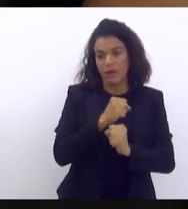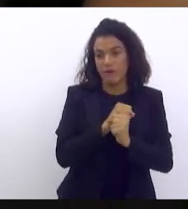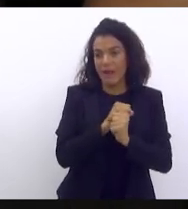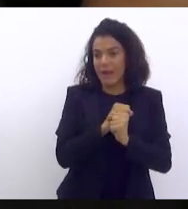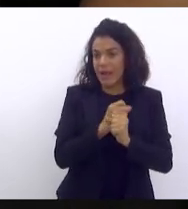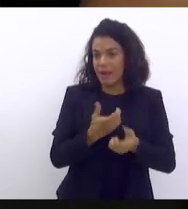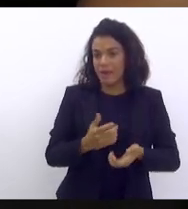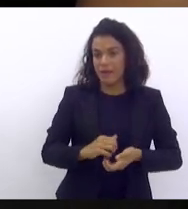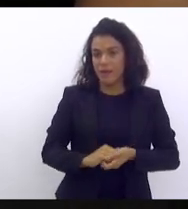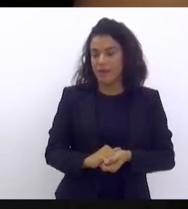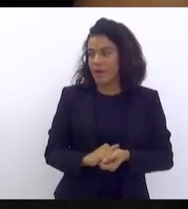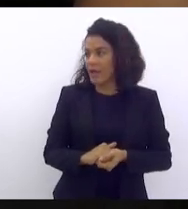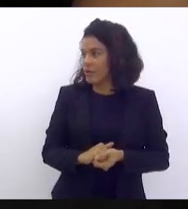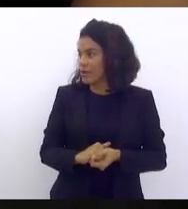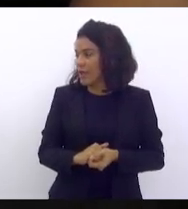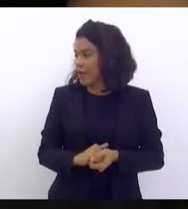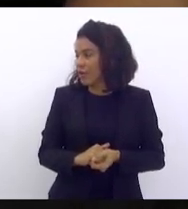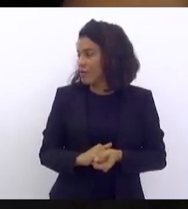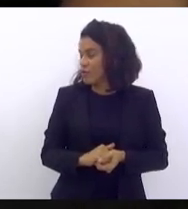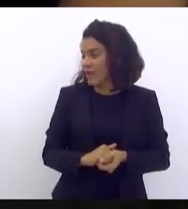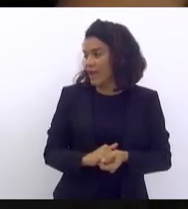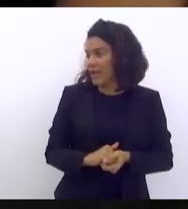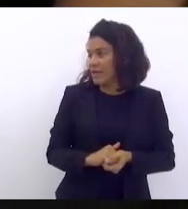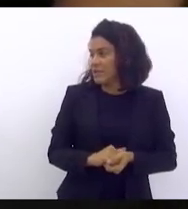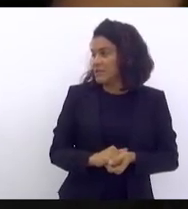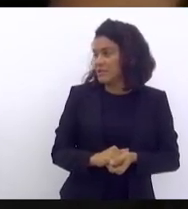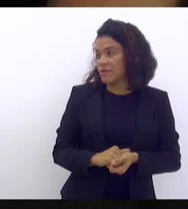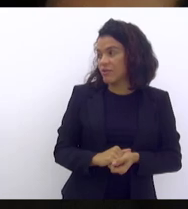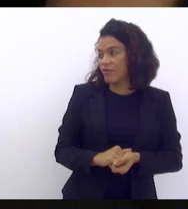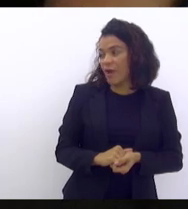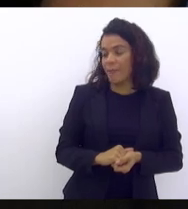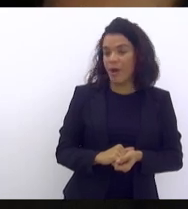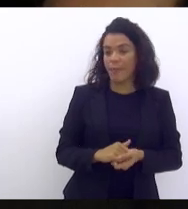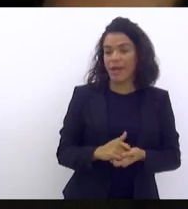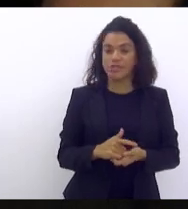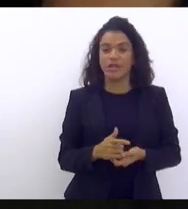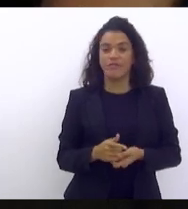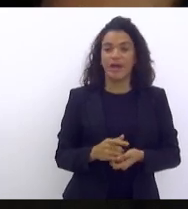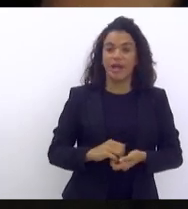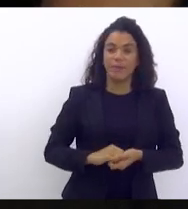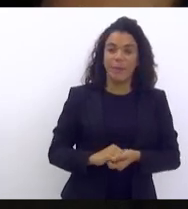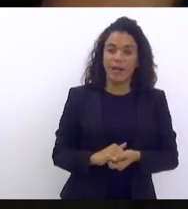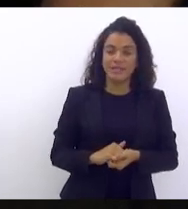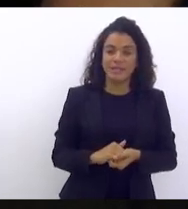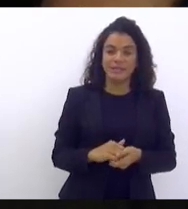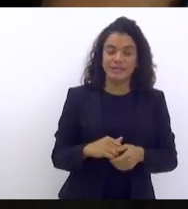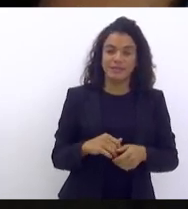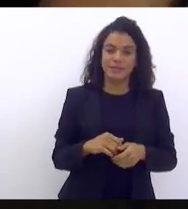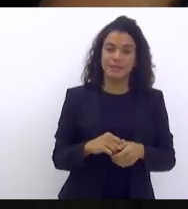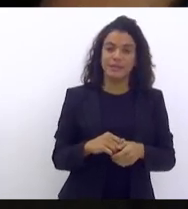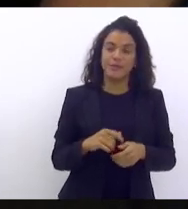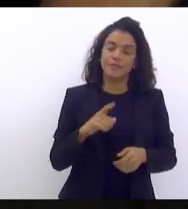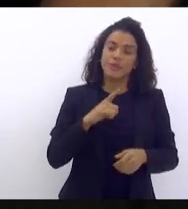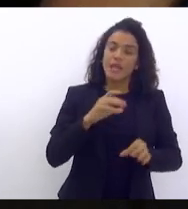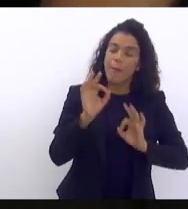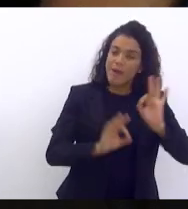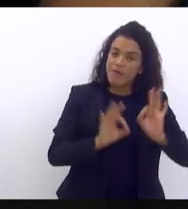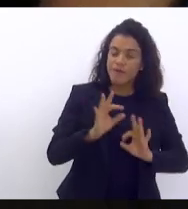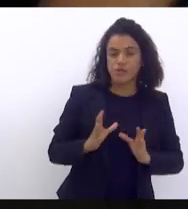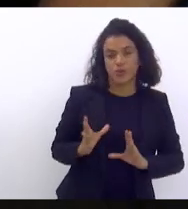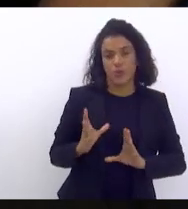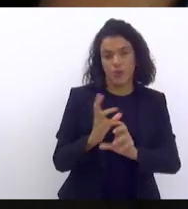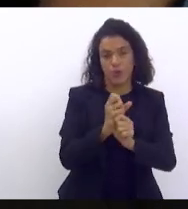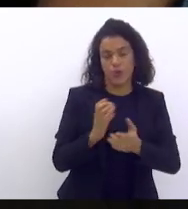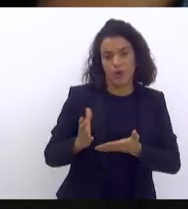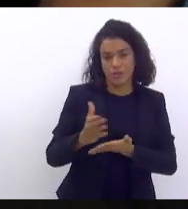previsão de 6 meses desse ano. E nós vamos querer receber os 6 meses, é óbvio, deste ano, que está previsto no orçamento. Nós